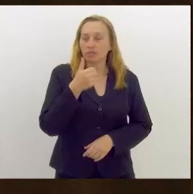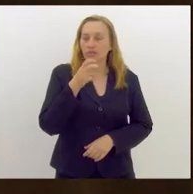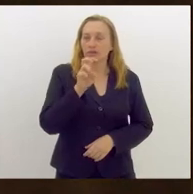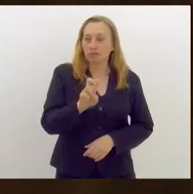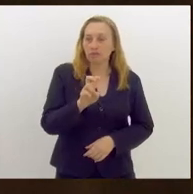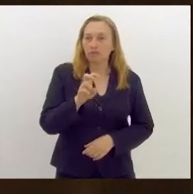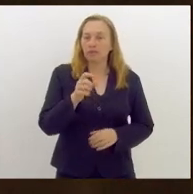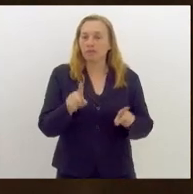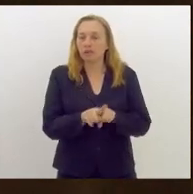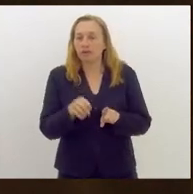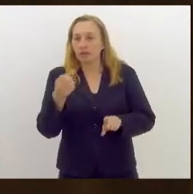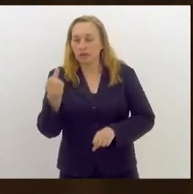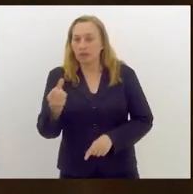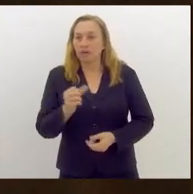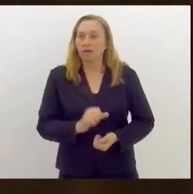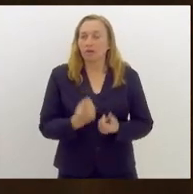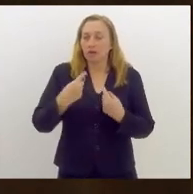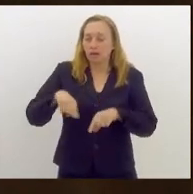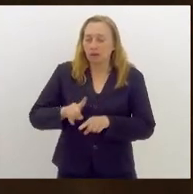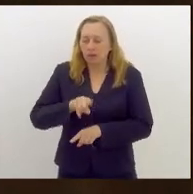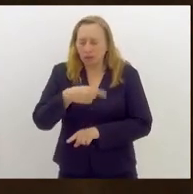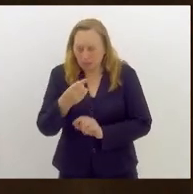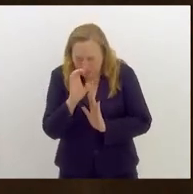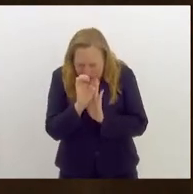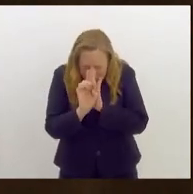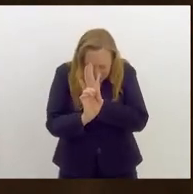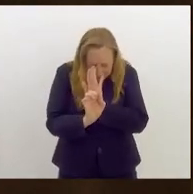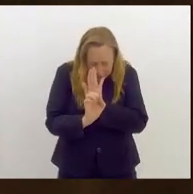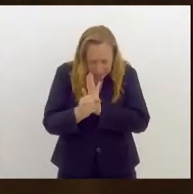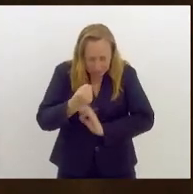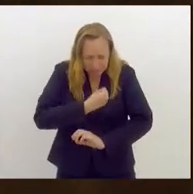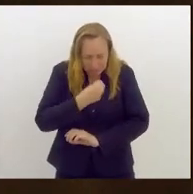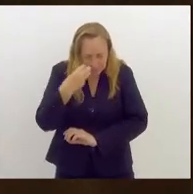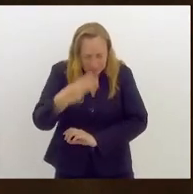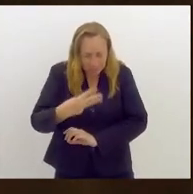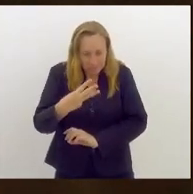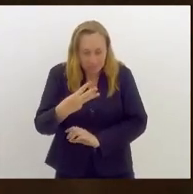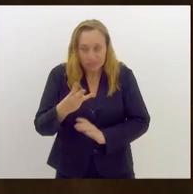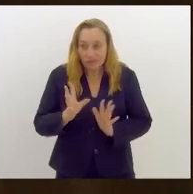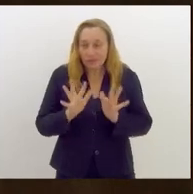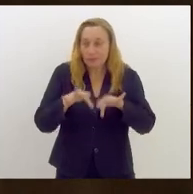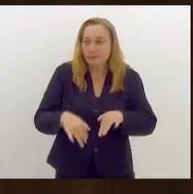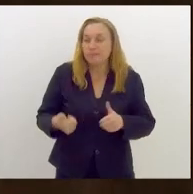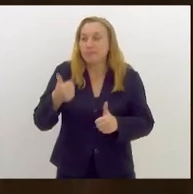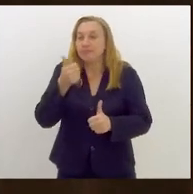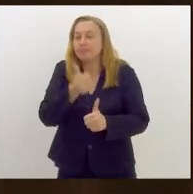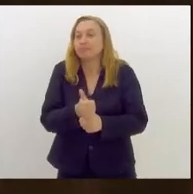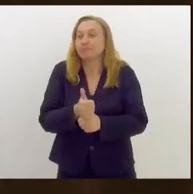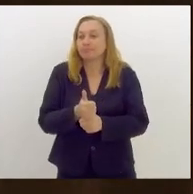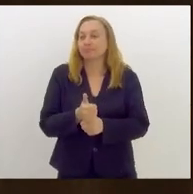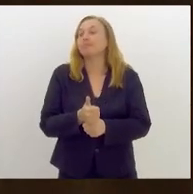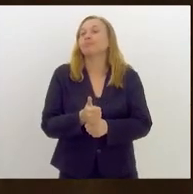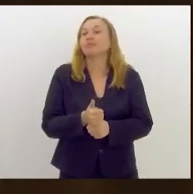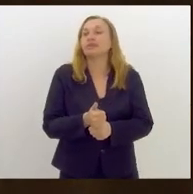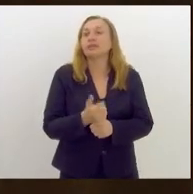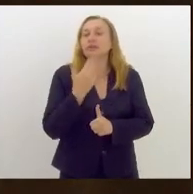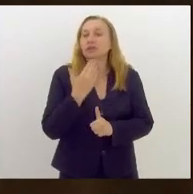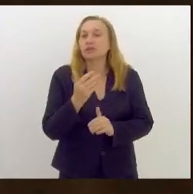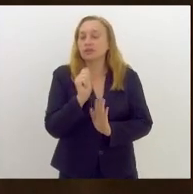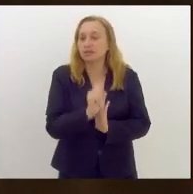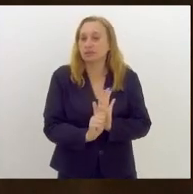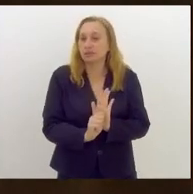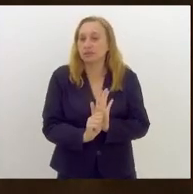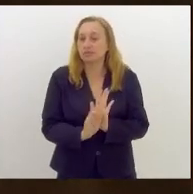5 e 6 contrário a emenda número 3 concluindo por substitutivo e